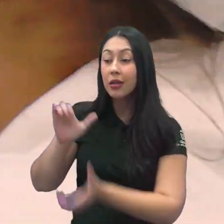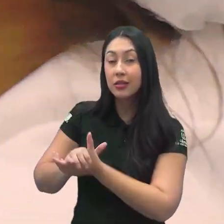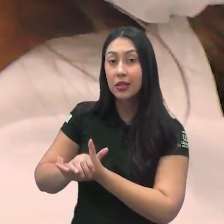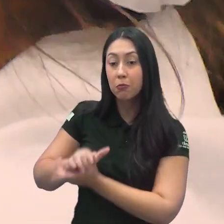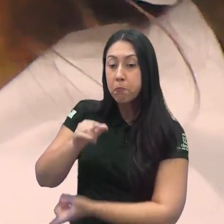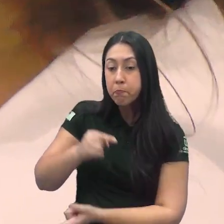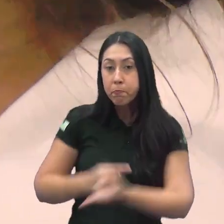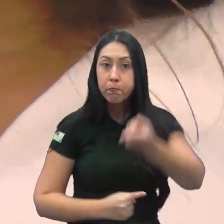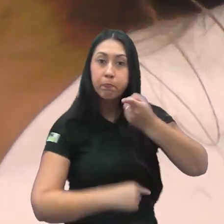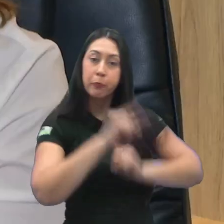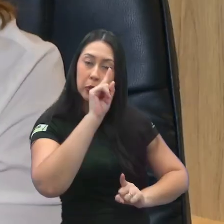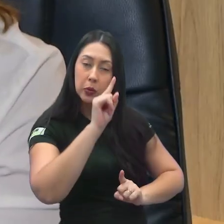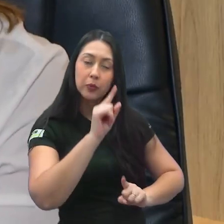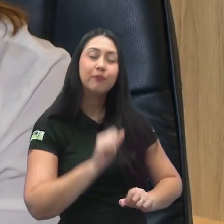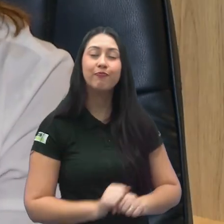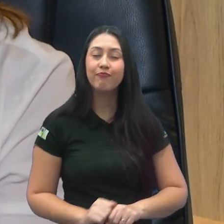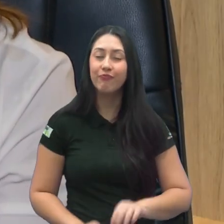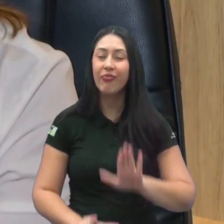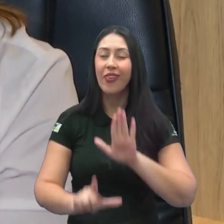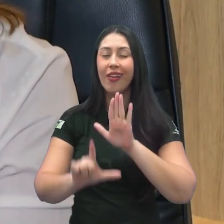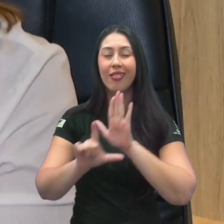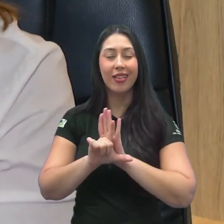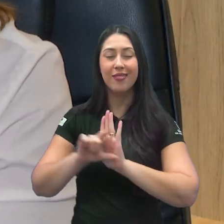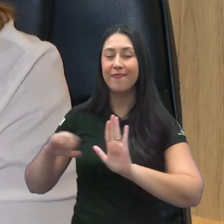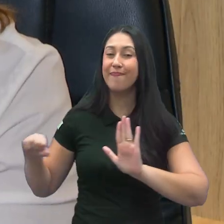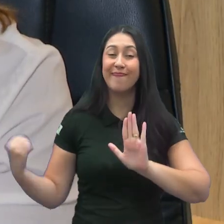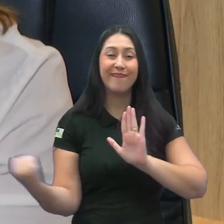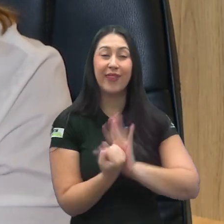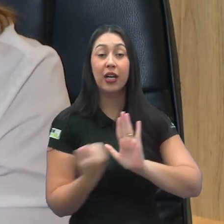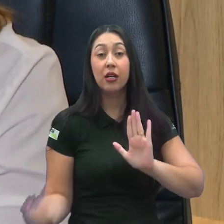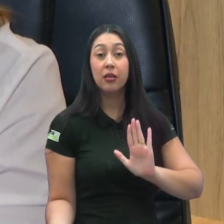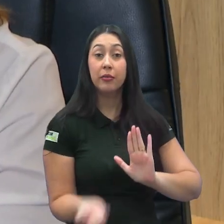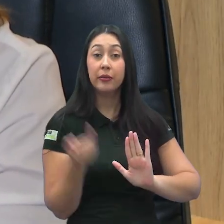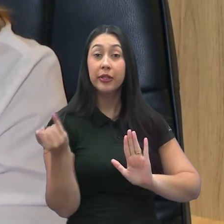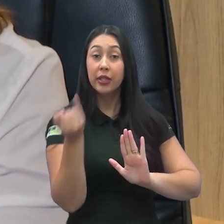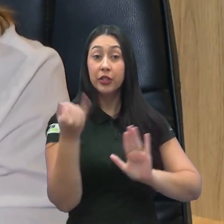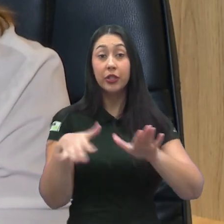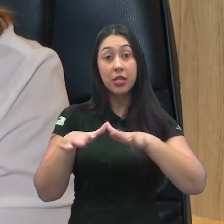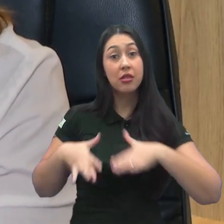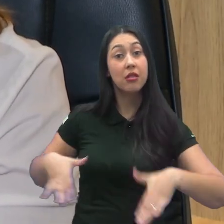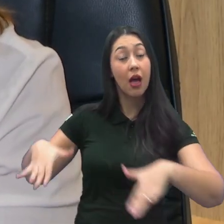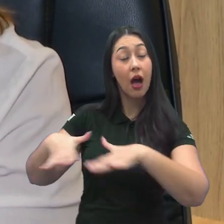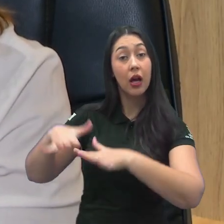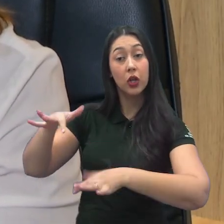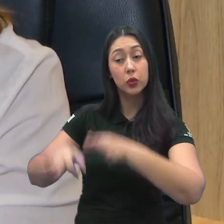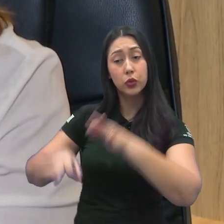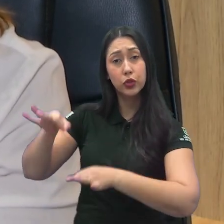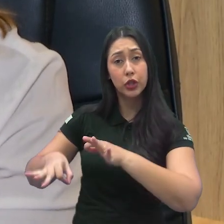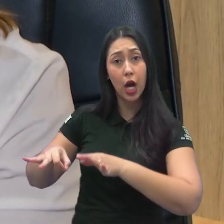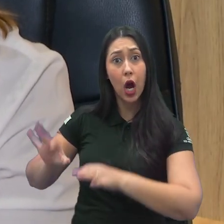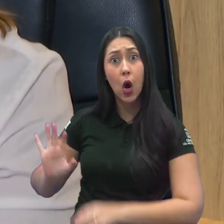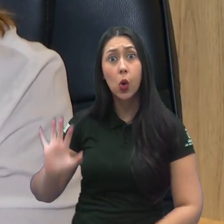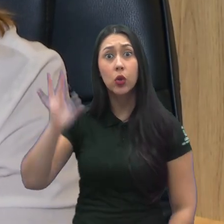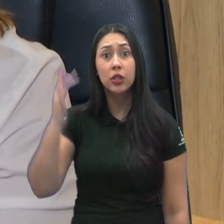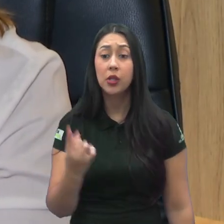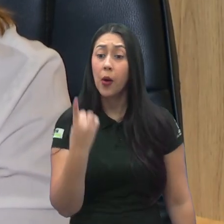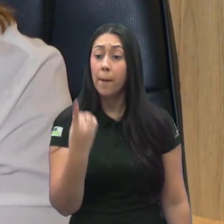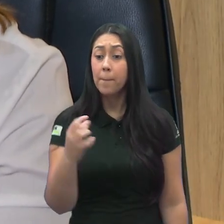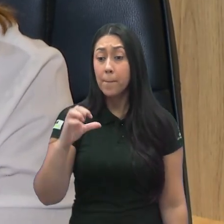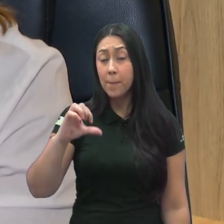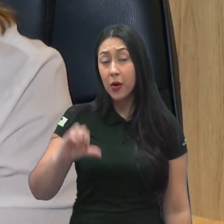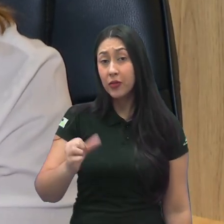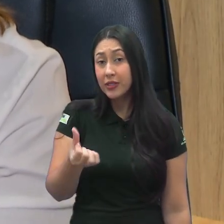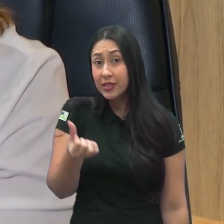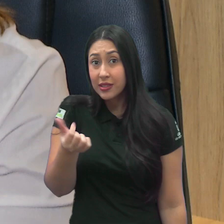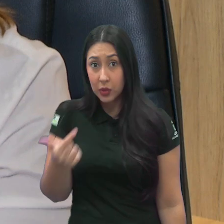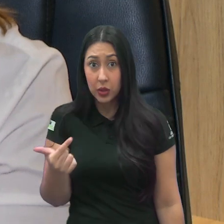essa realidade mudou. Essa lei realmente ela foi um marco decisivo na área jurídica, ela se deu em 1962